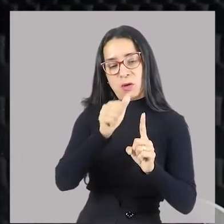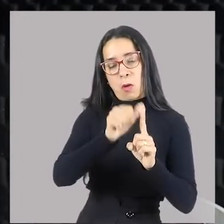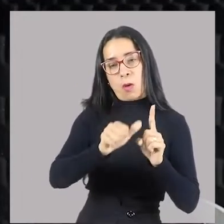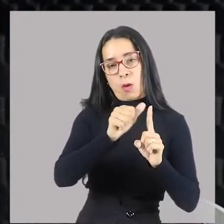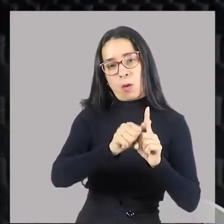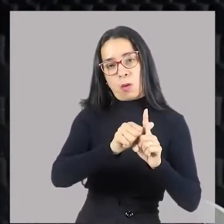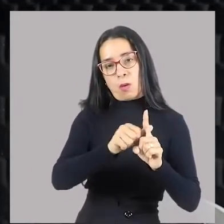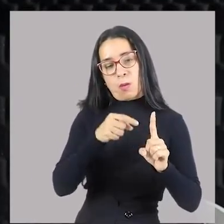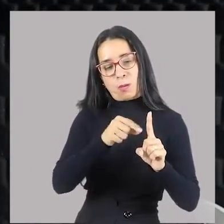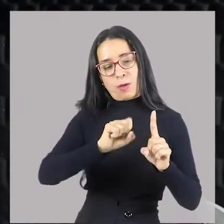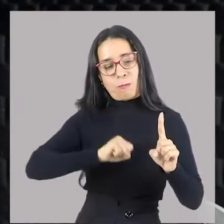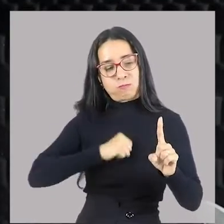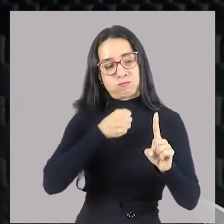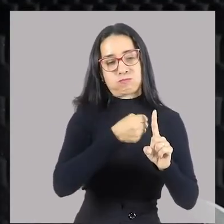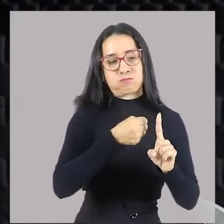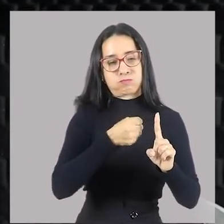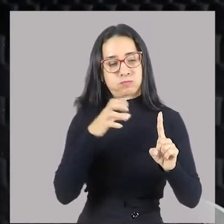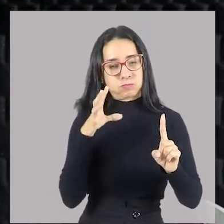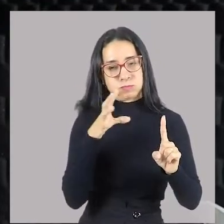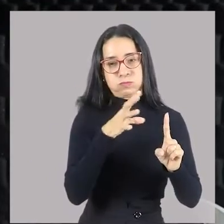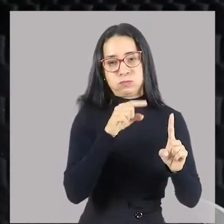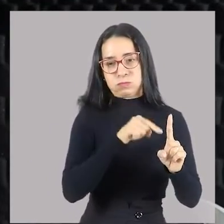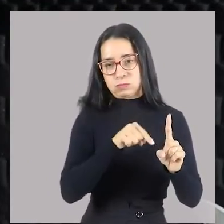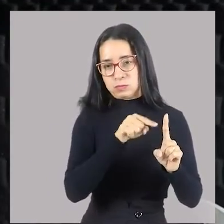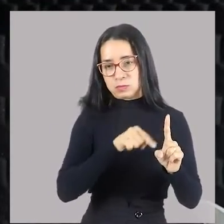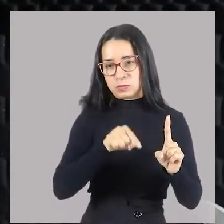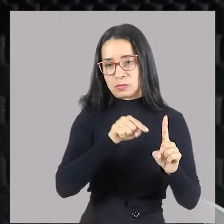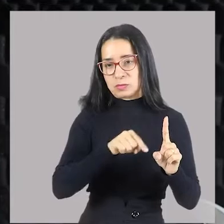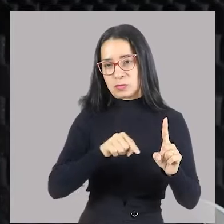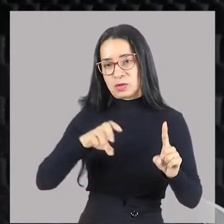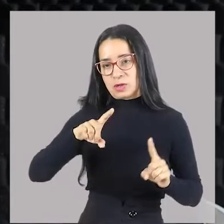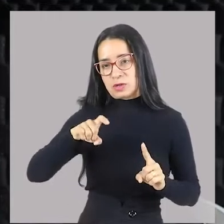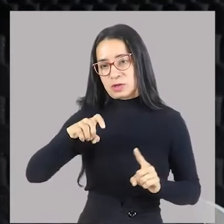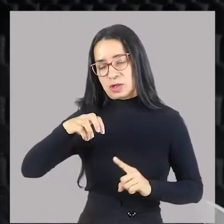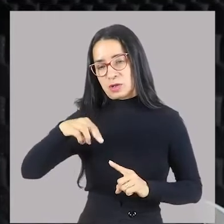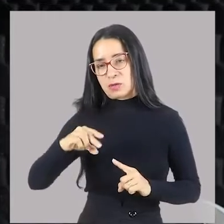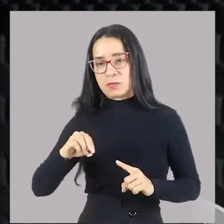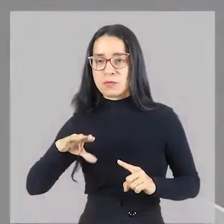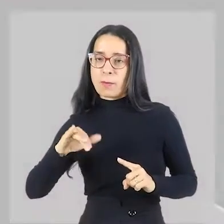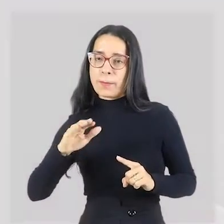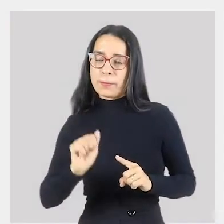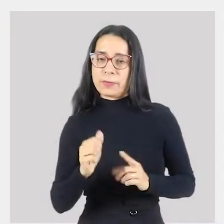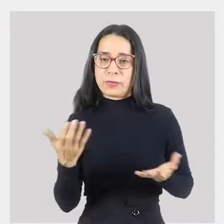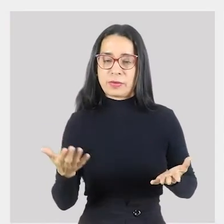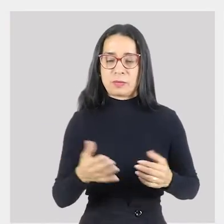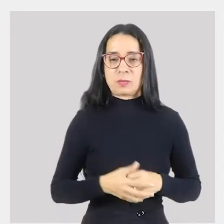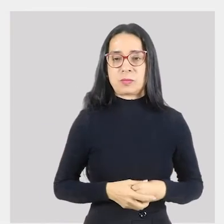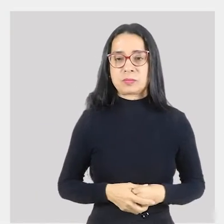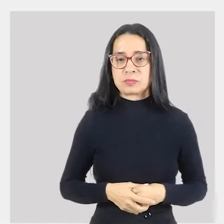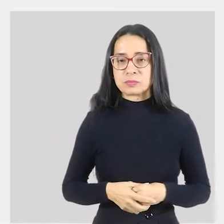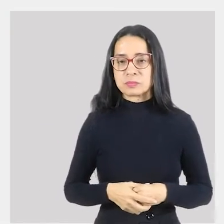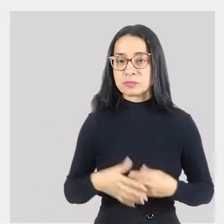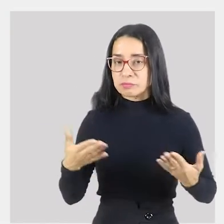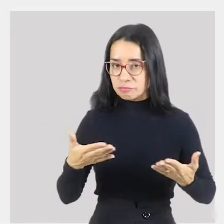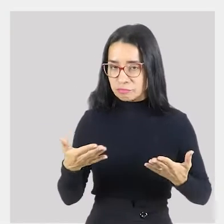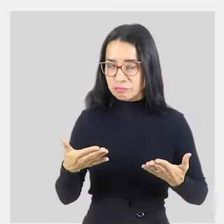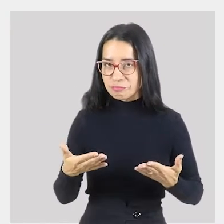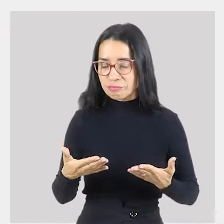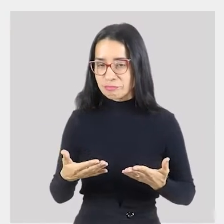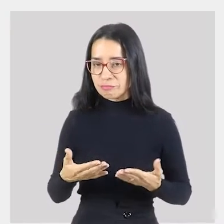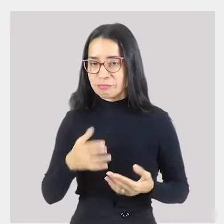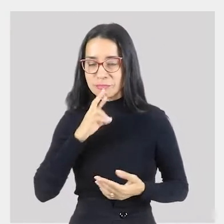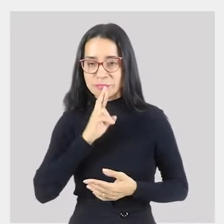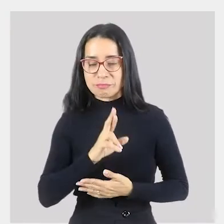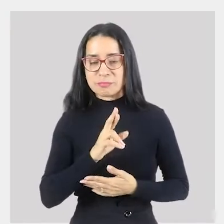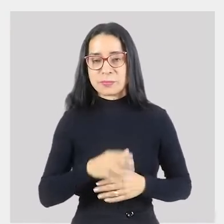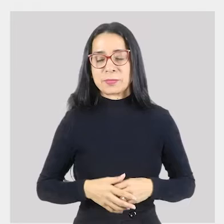menções negativas que acaba retratando, pasme, senhores, né? O nosso Brasilzinho. Vamos lá para agora a sua vez? Vamos lá, vamos lá,